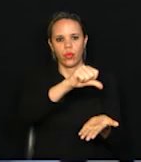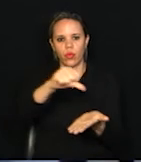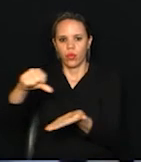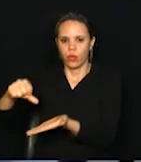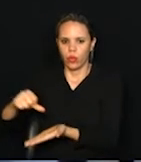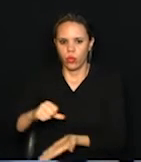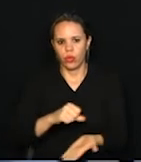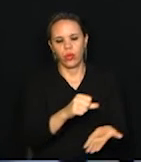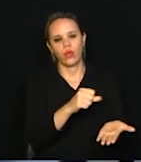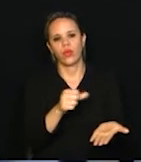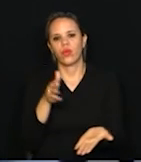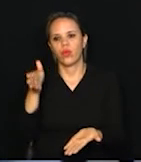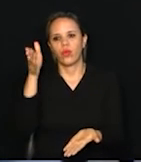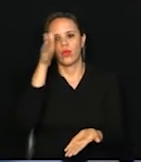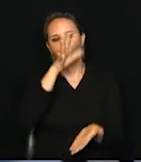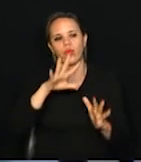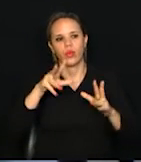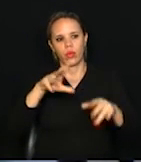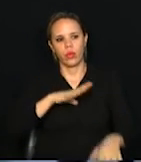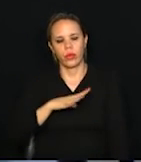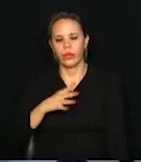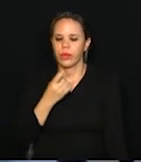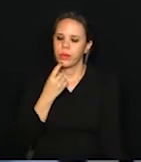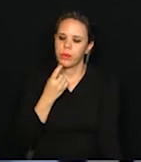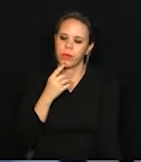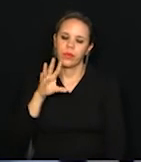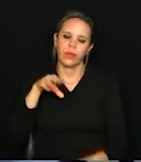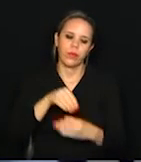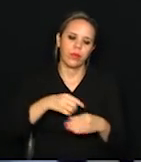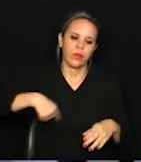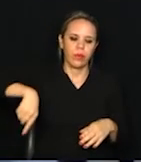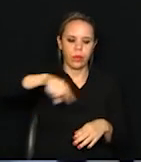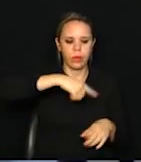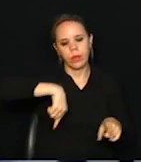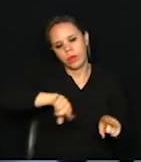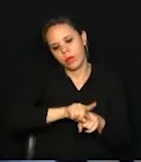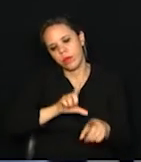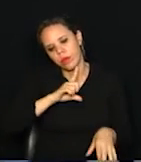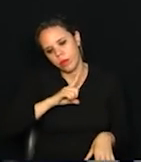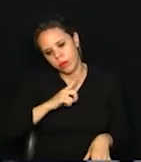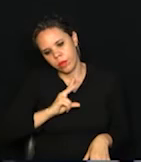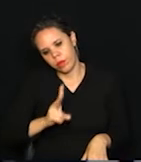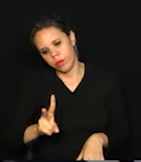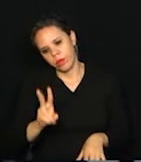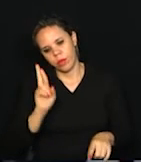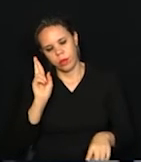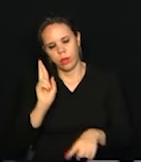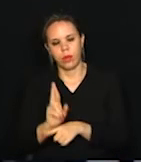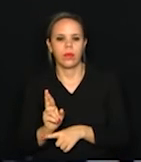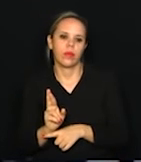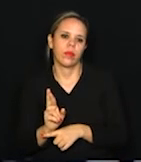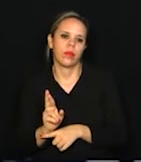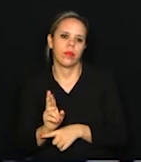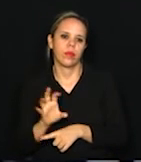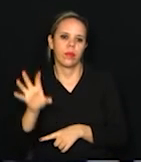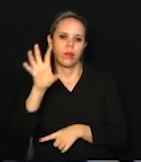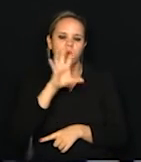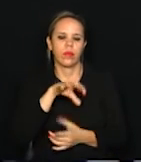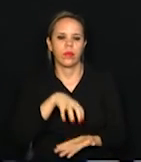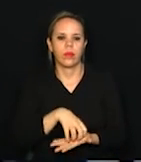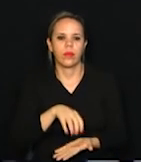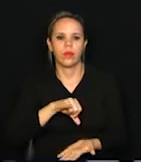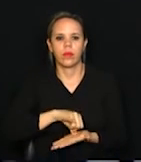ao intra-rótulas, né? A tudo que está dentro da rótula e tendo sempre como referência o mapa da